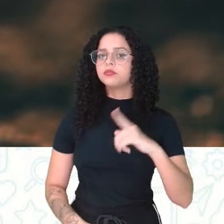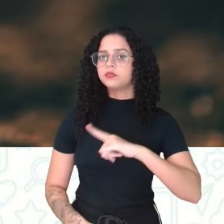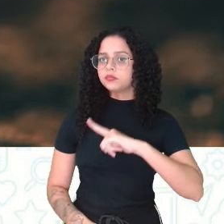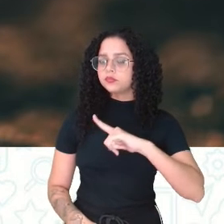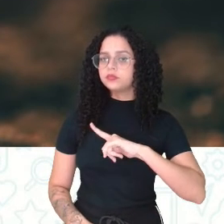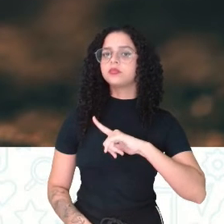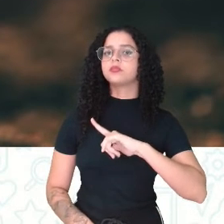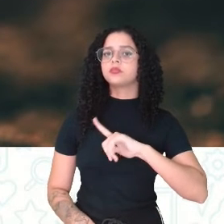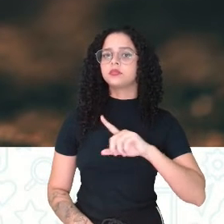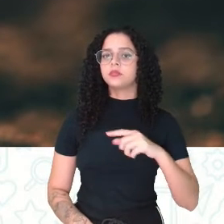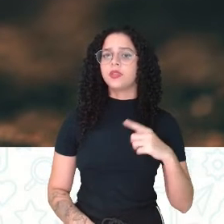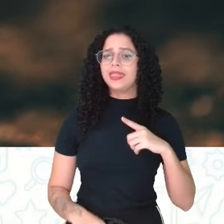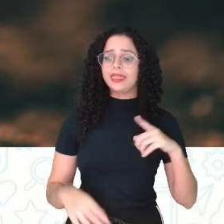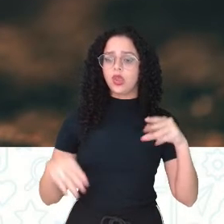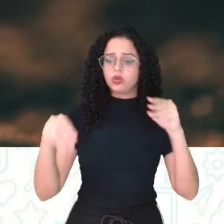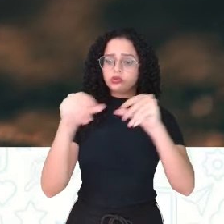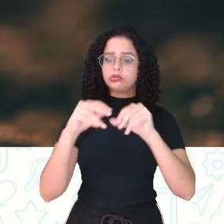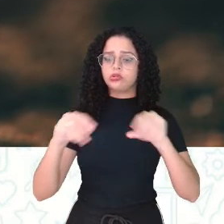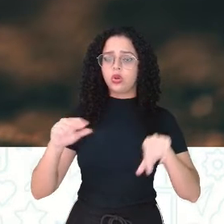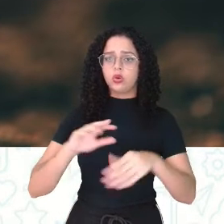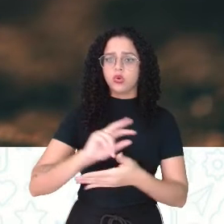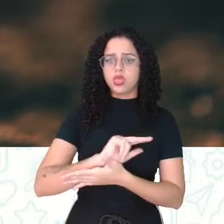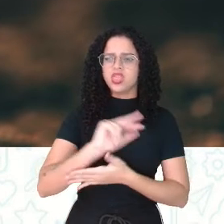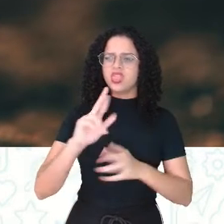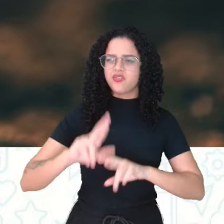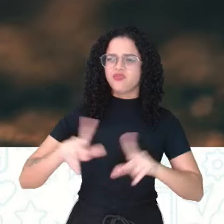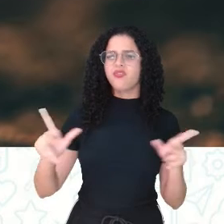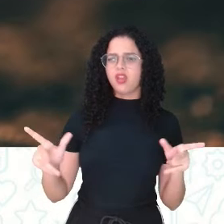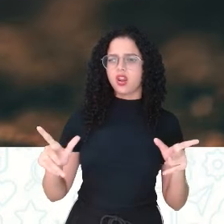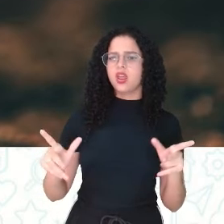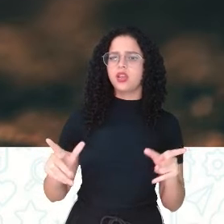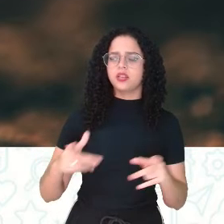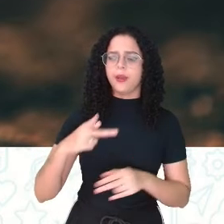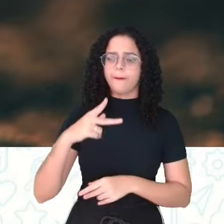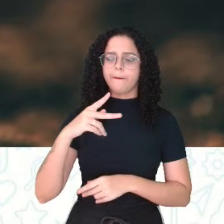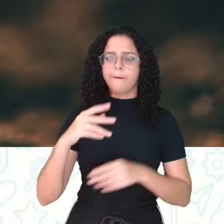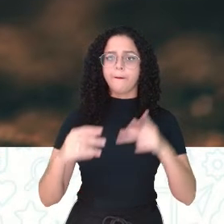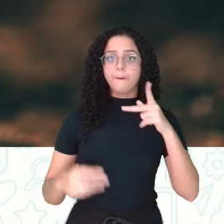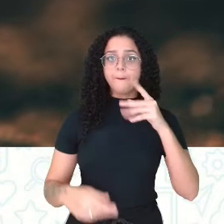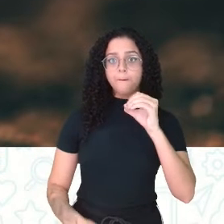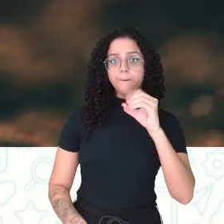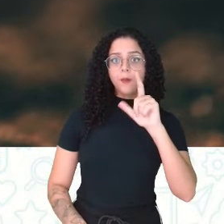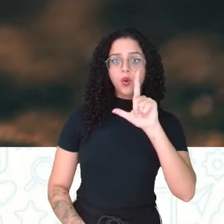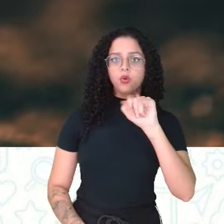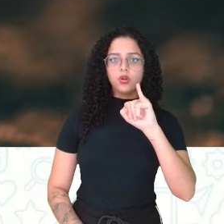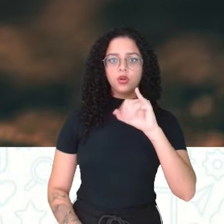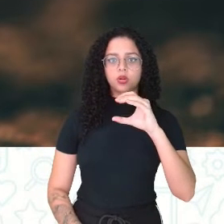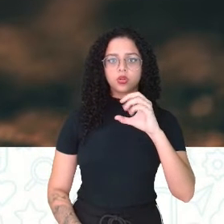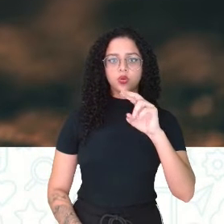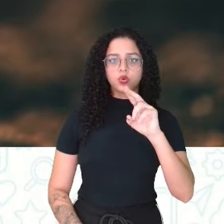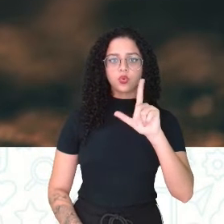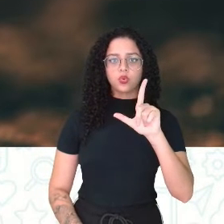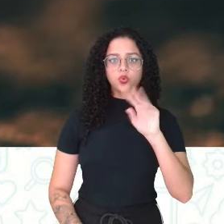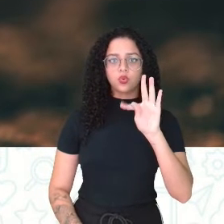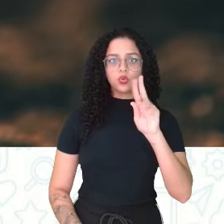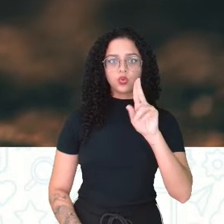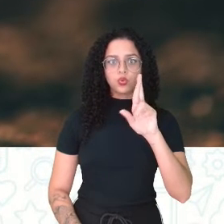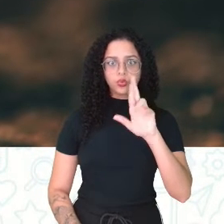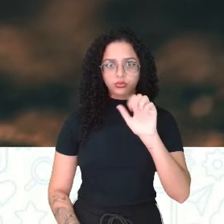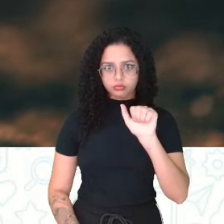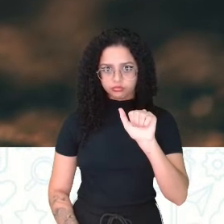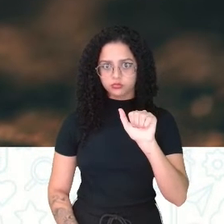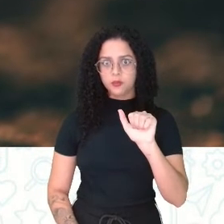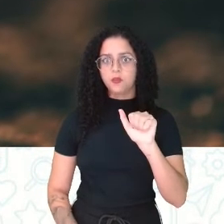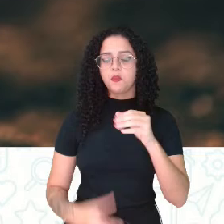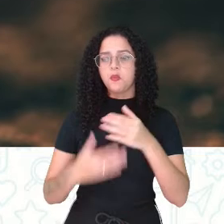da gente ter um solo mais diverso, né? Da policultura, do policultivo, né? Poli, né? Que vem aí